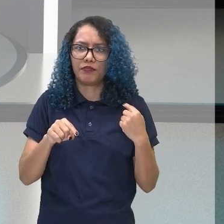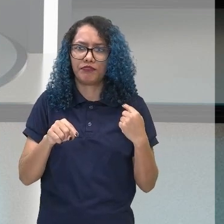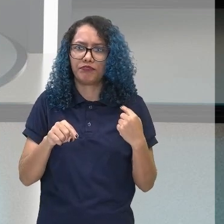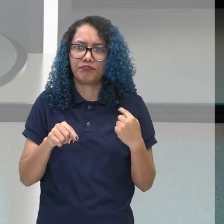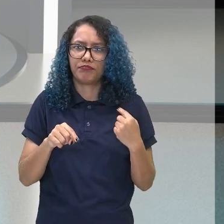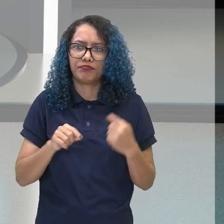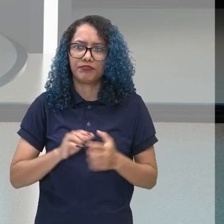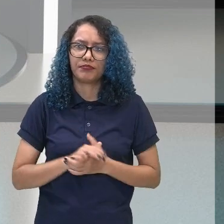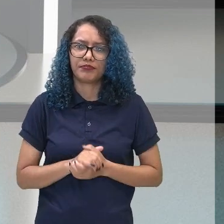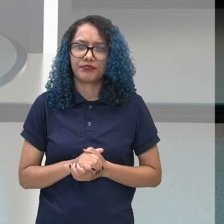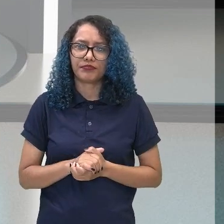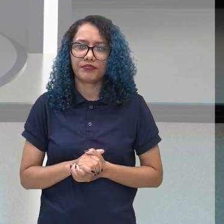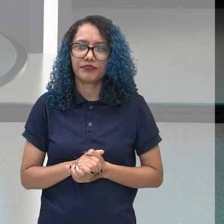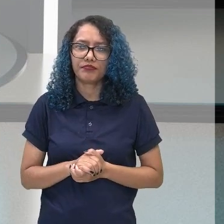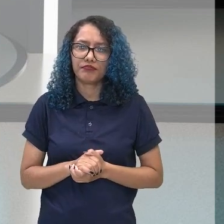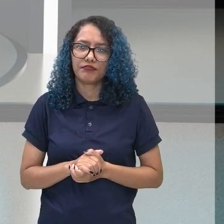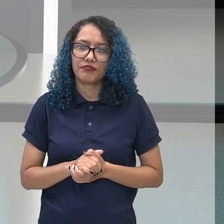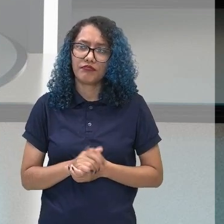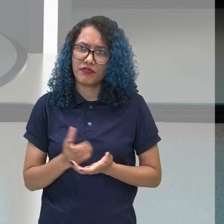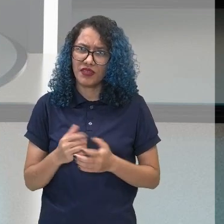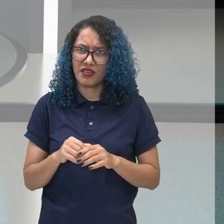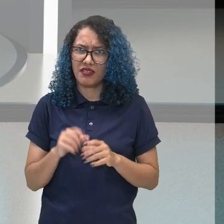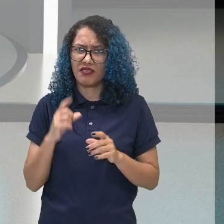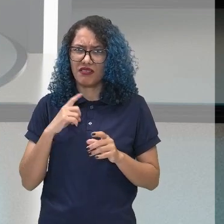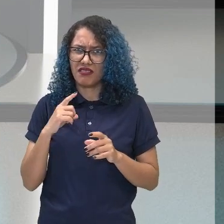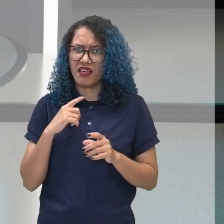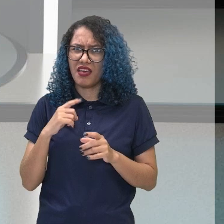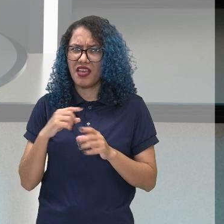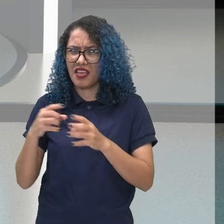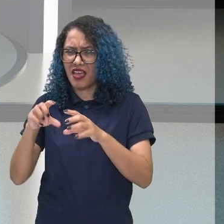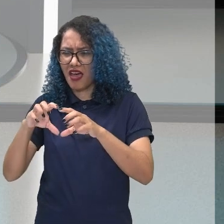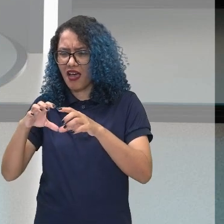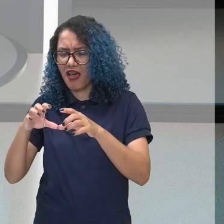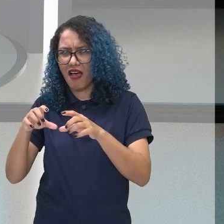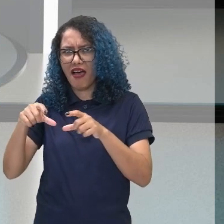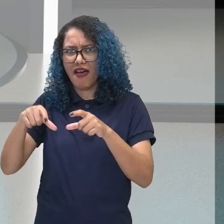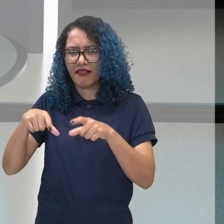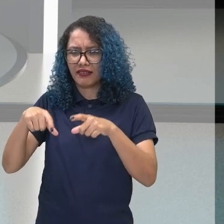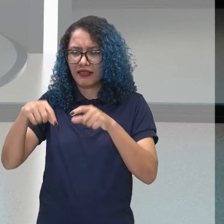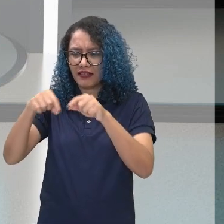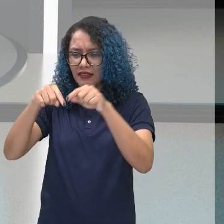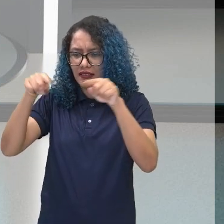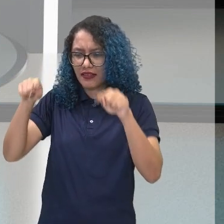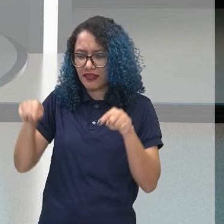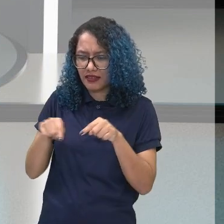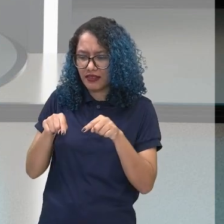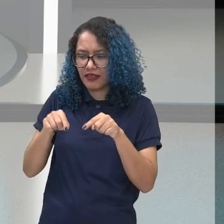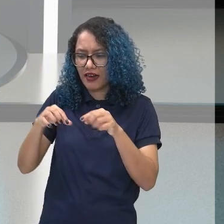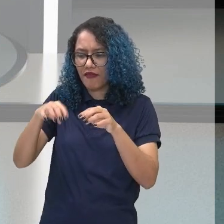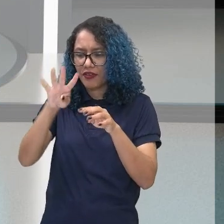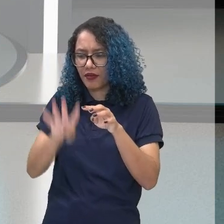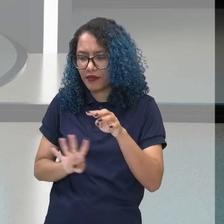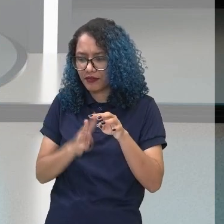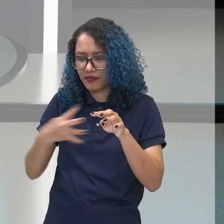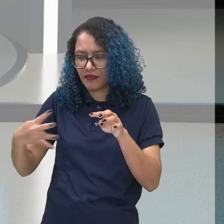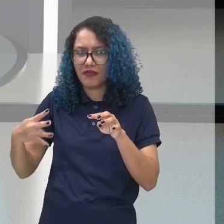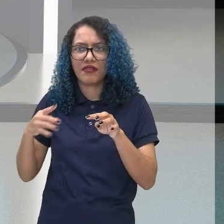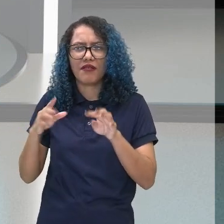nessa modalidade, ainda que ele tenha a rede lá na trave, mas ele não vai ser um esporte de